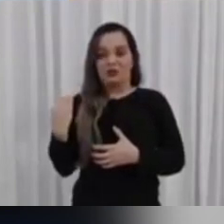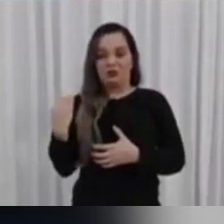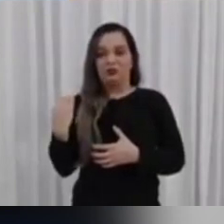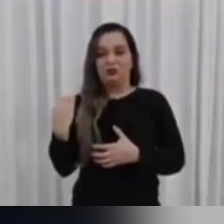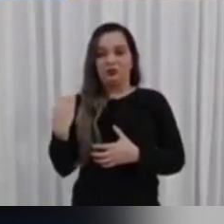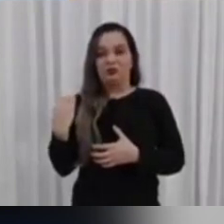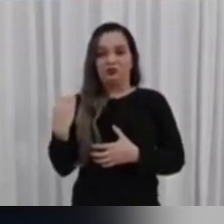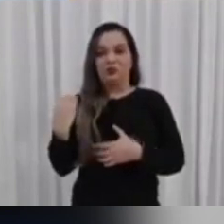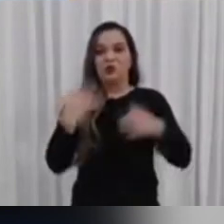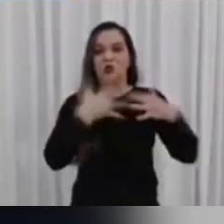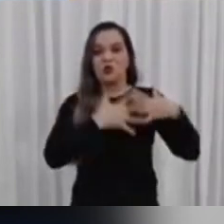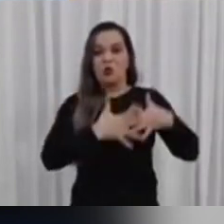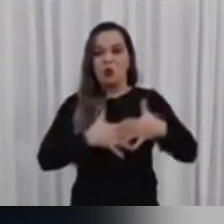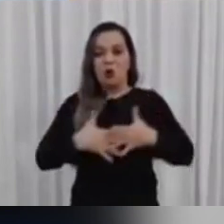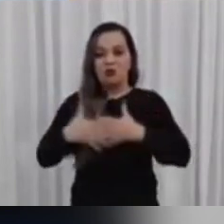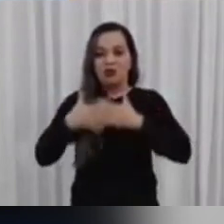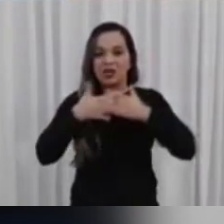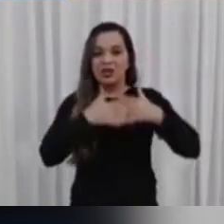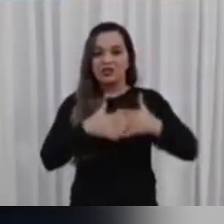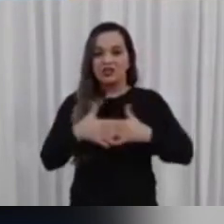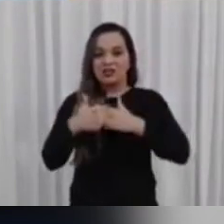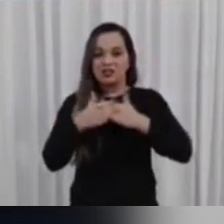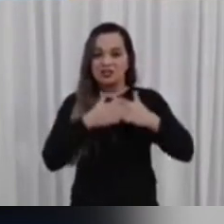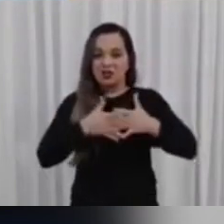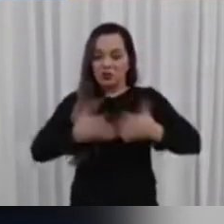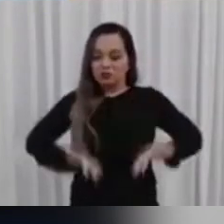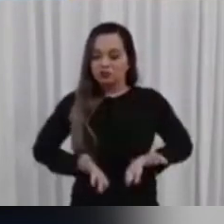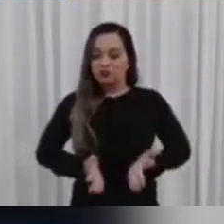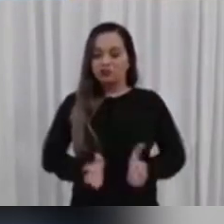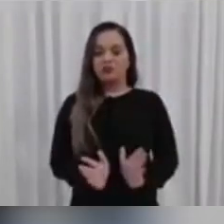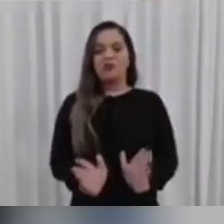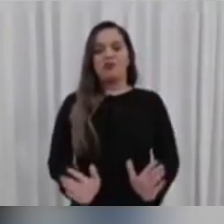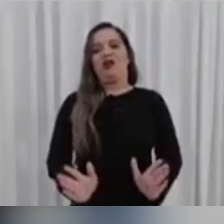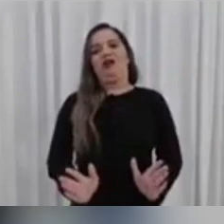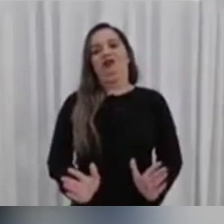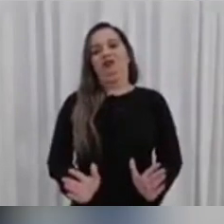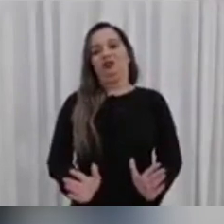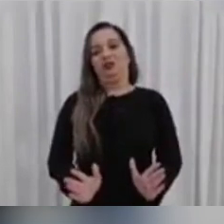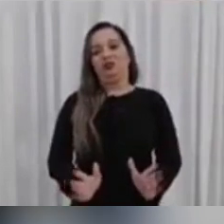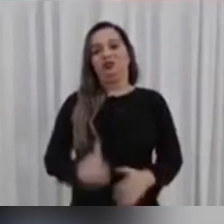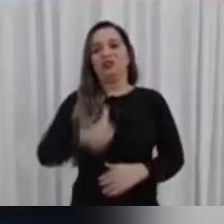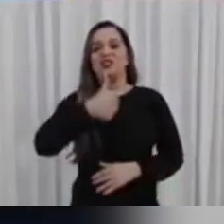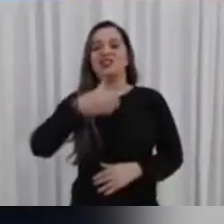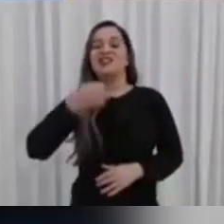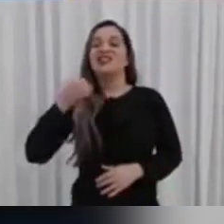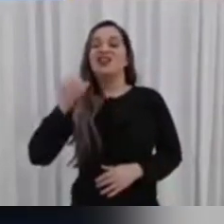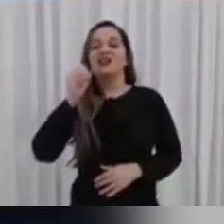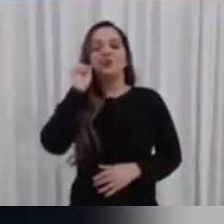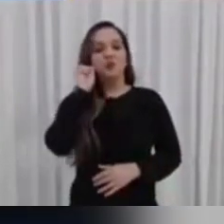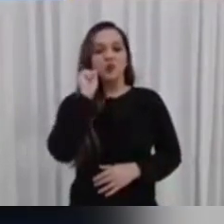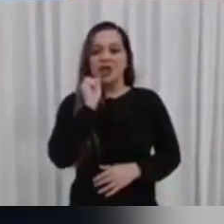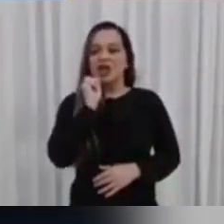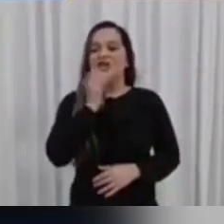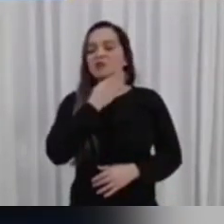com complicação de parto no hospital municipal. 10 mulheres que foram ter bebês vieram a óbito.